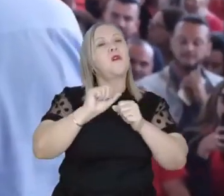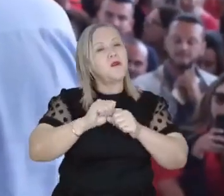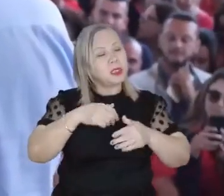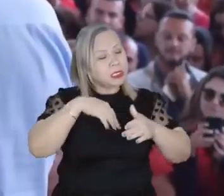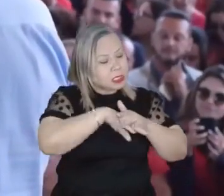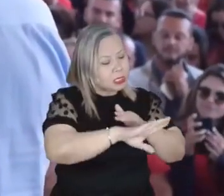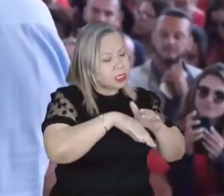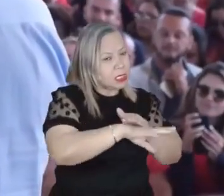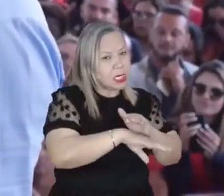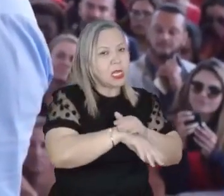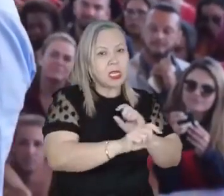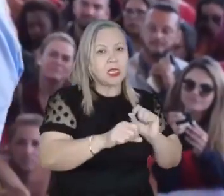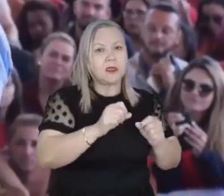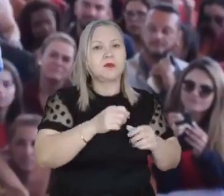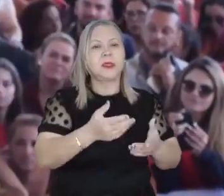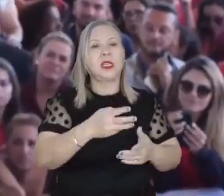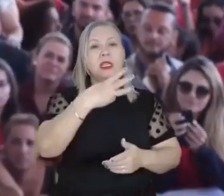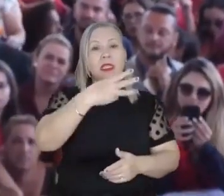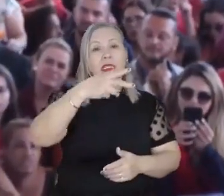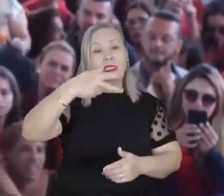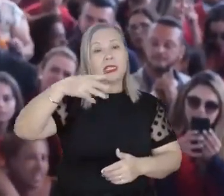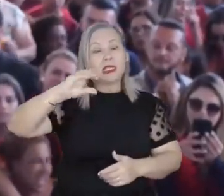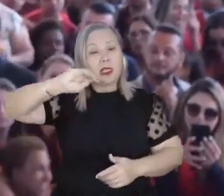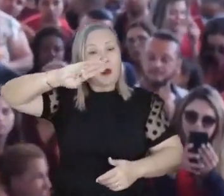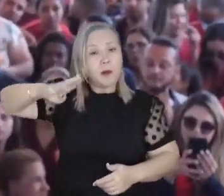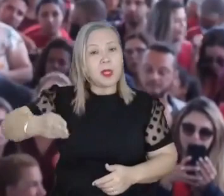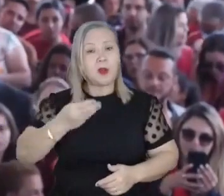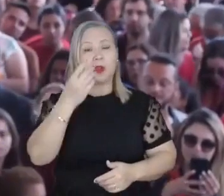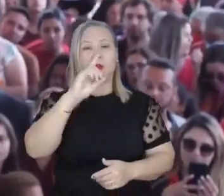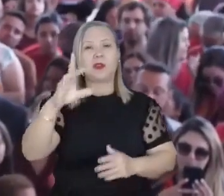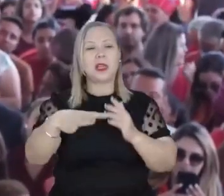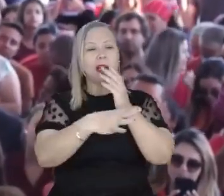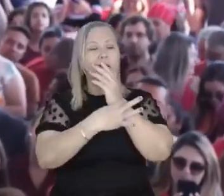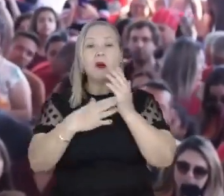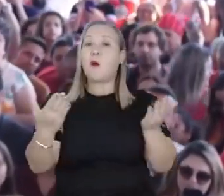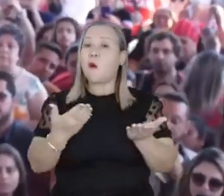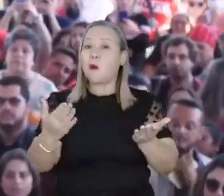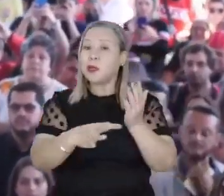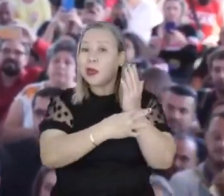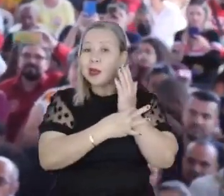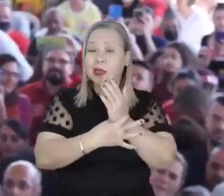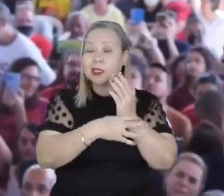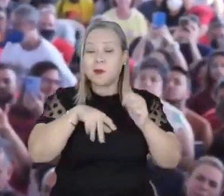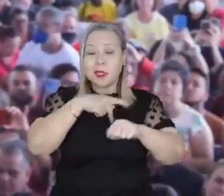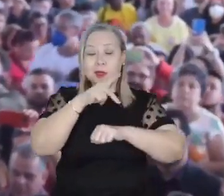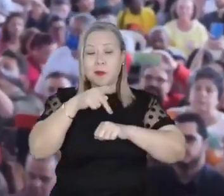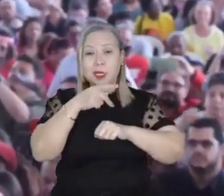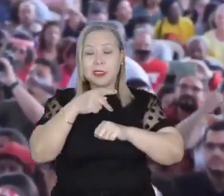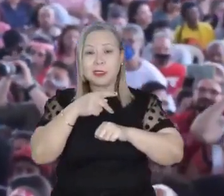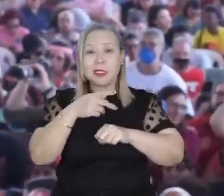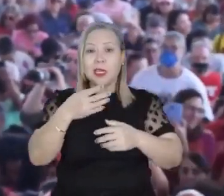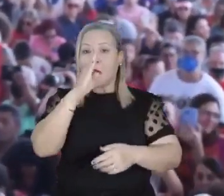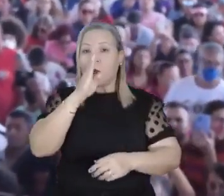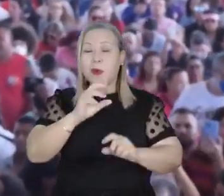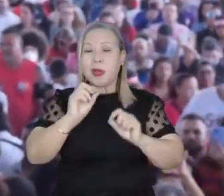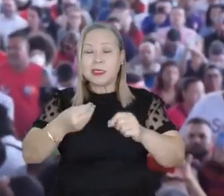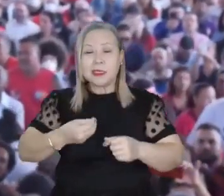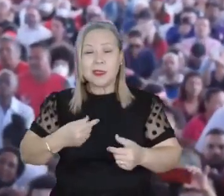de dólares, que é o que dá garantia para esse país. Esse país devia, a dívida pública interna